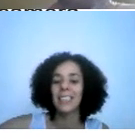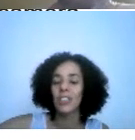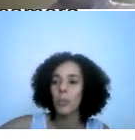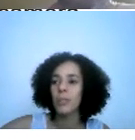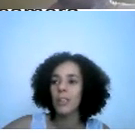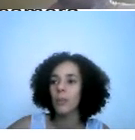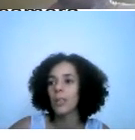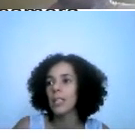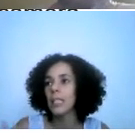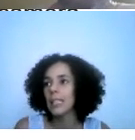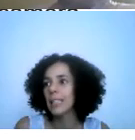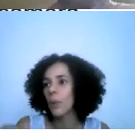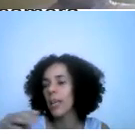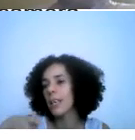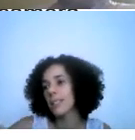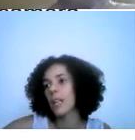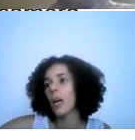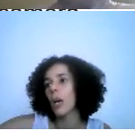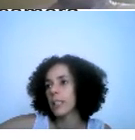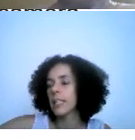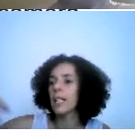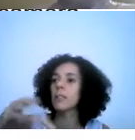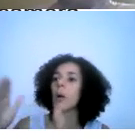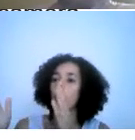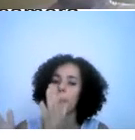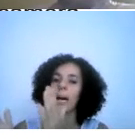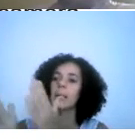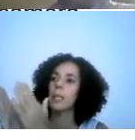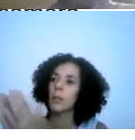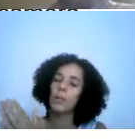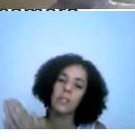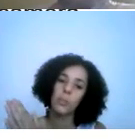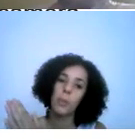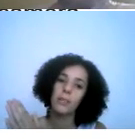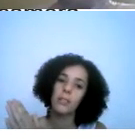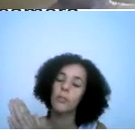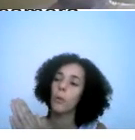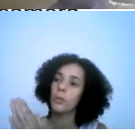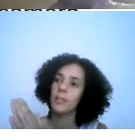de distribuição. Então, é uma parte menor dessa